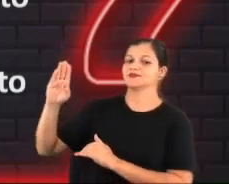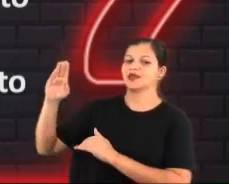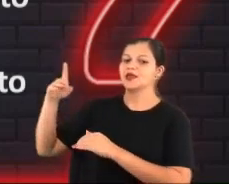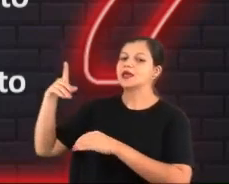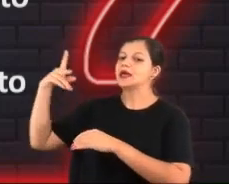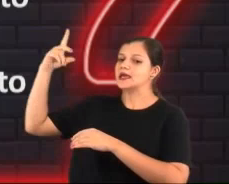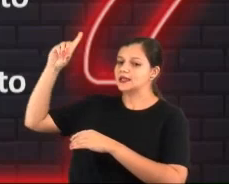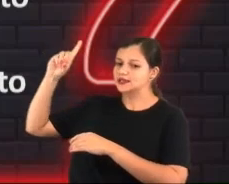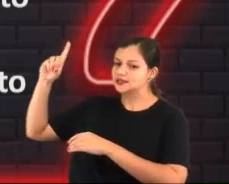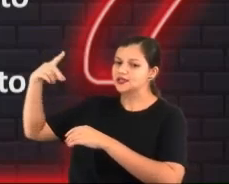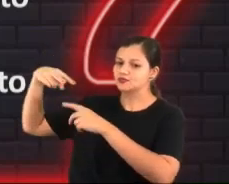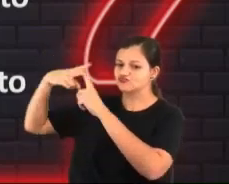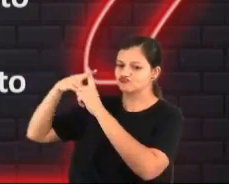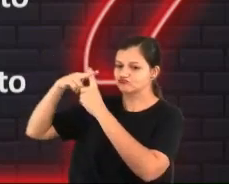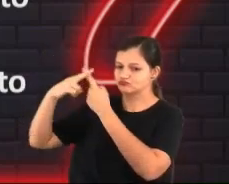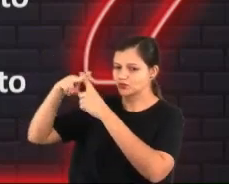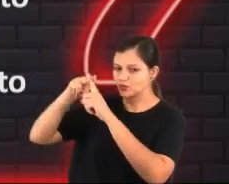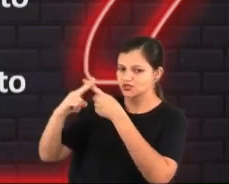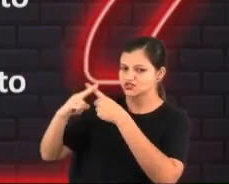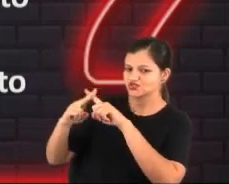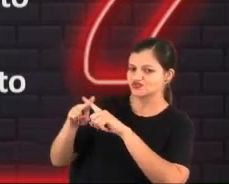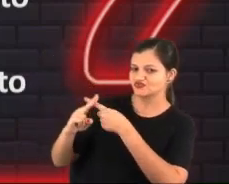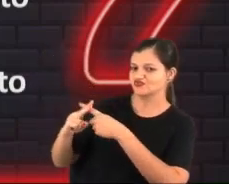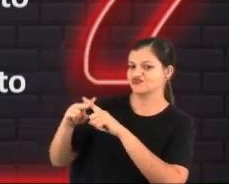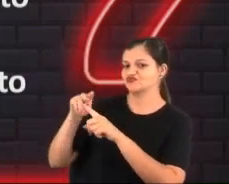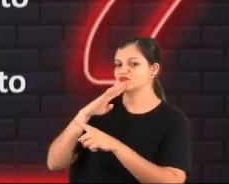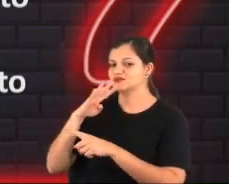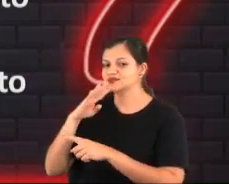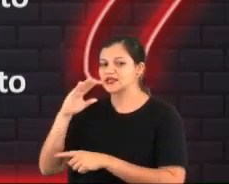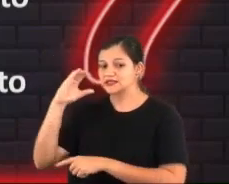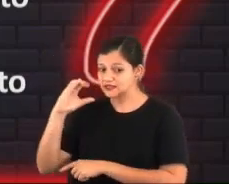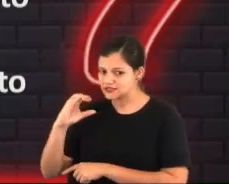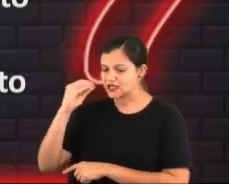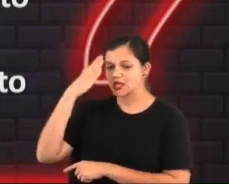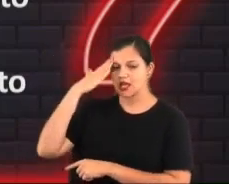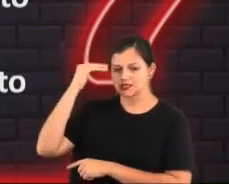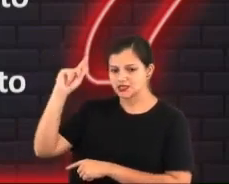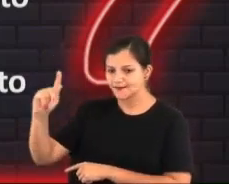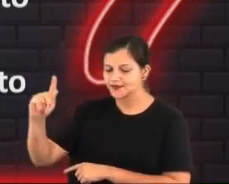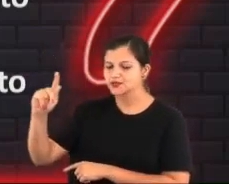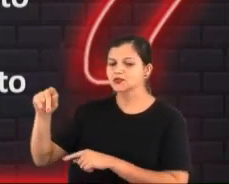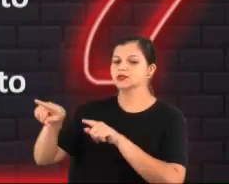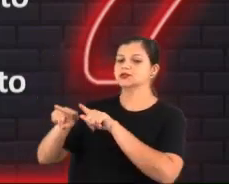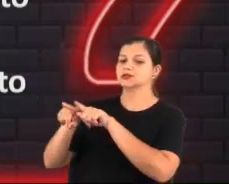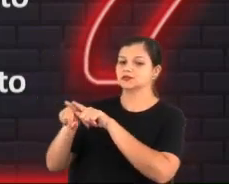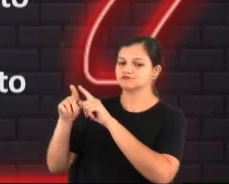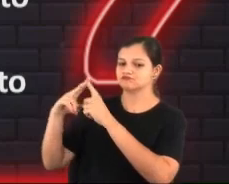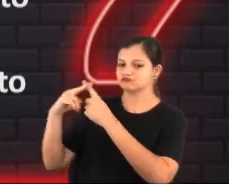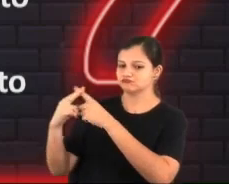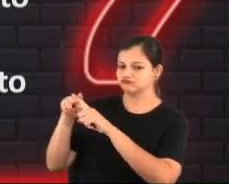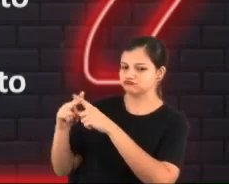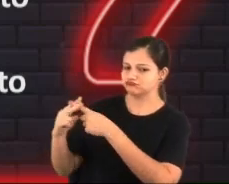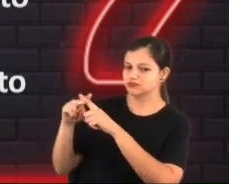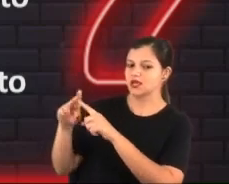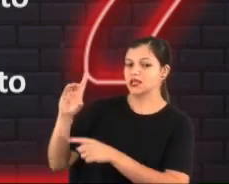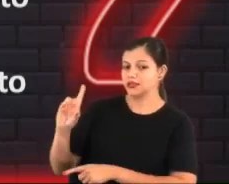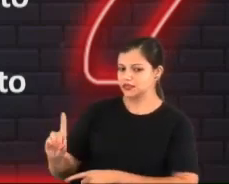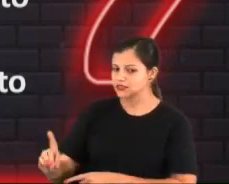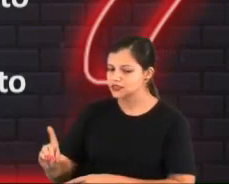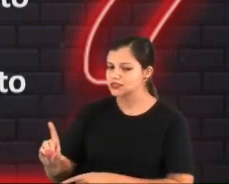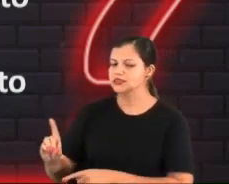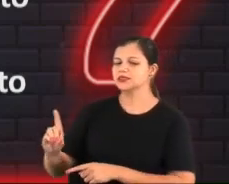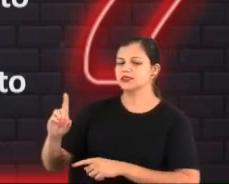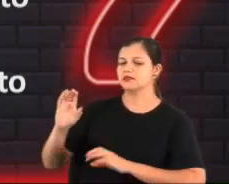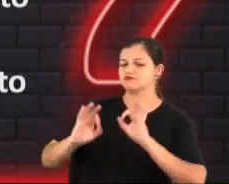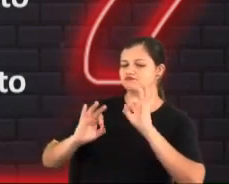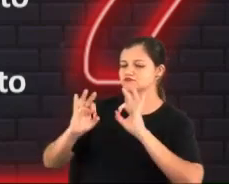e o conhecimento. Letra C, a sabedoria e a disciplina. Ou letra D, o bom senso e o conhecimento.